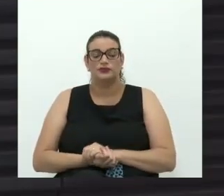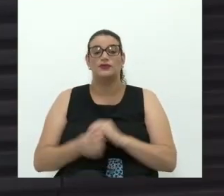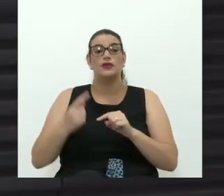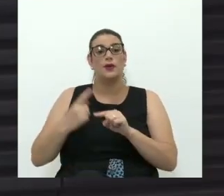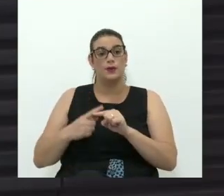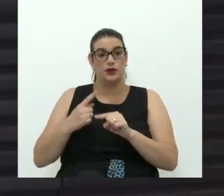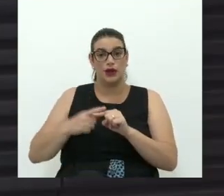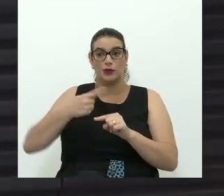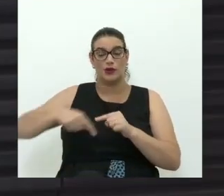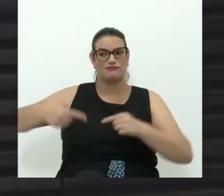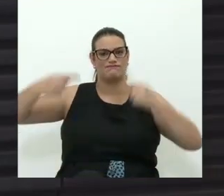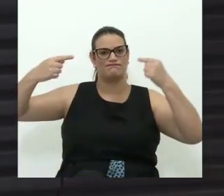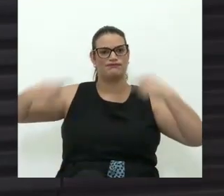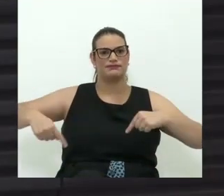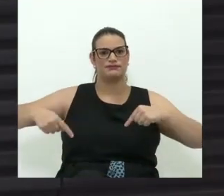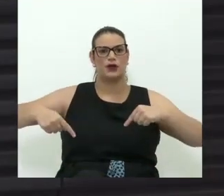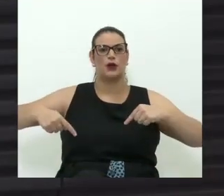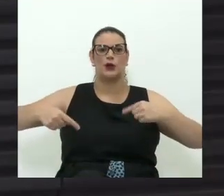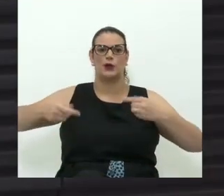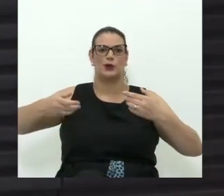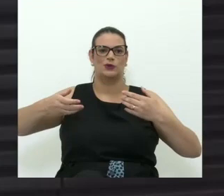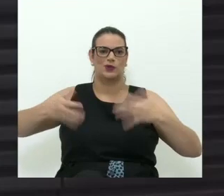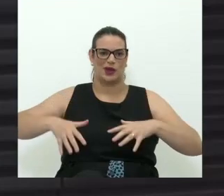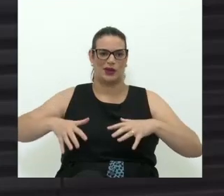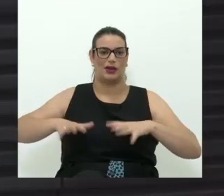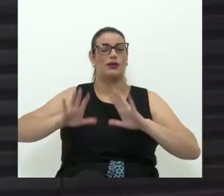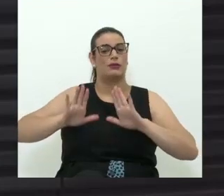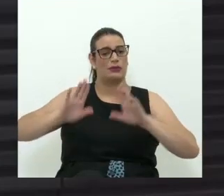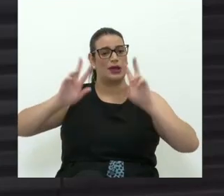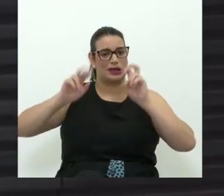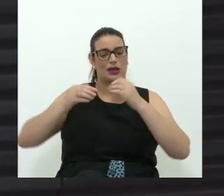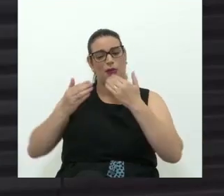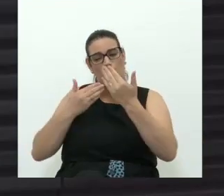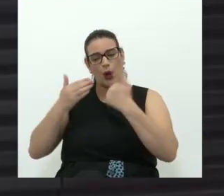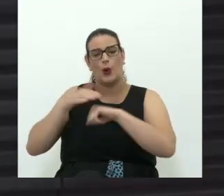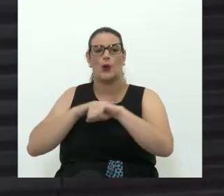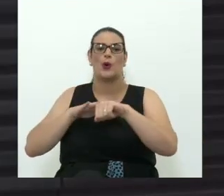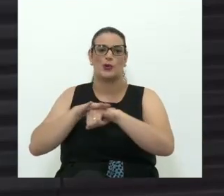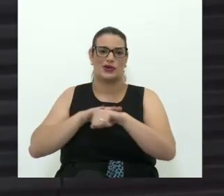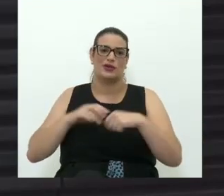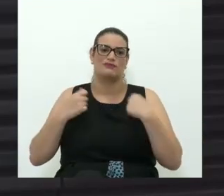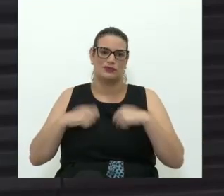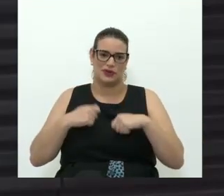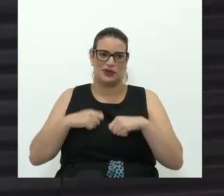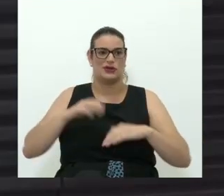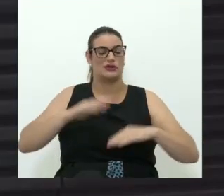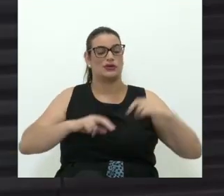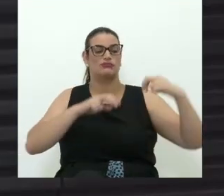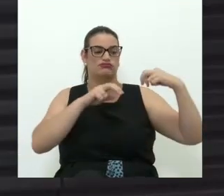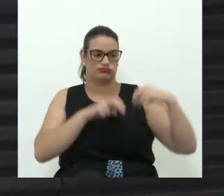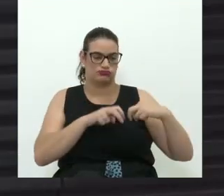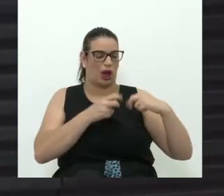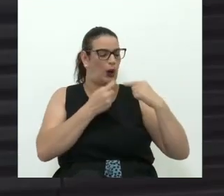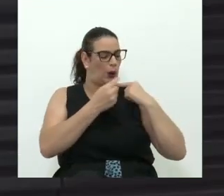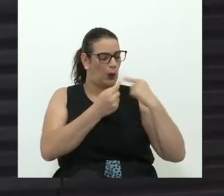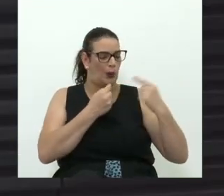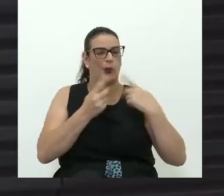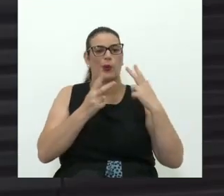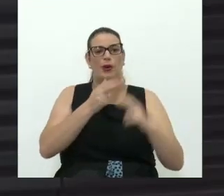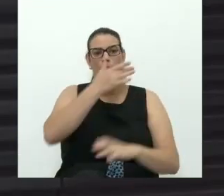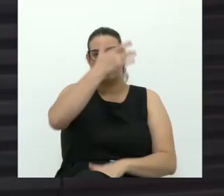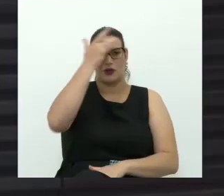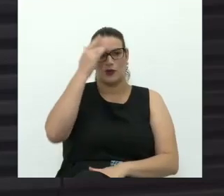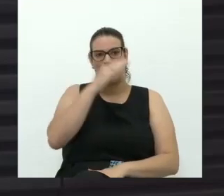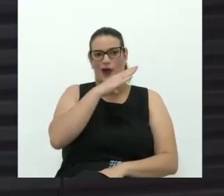conflito mas a gente precisa conversar sobre existem coisas que a gente vai ter que sentar e conversar como pessoas adultas como pessoas que